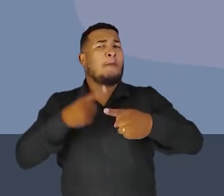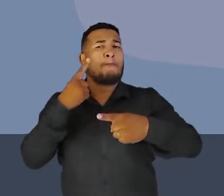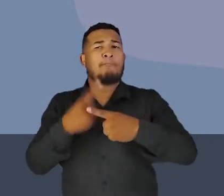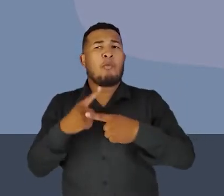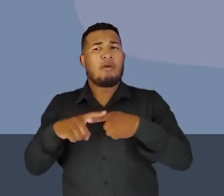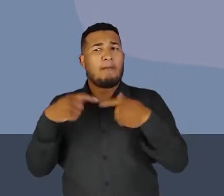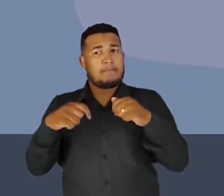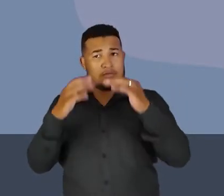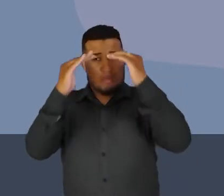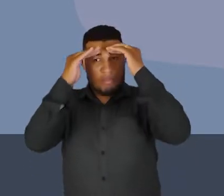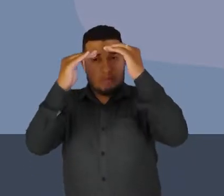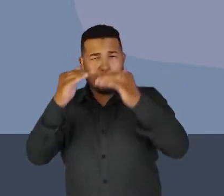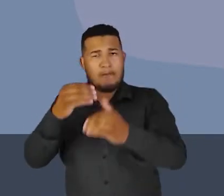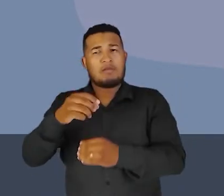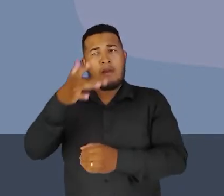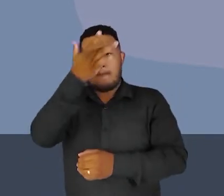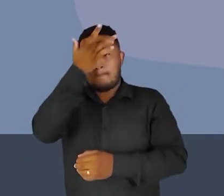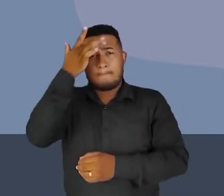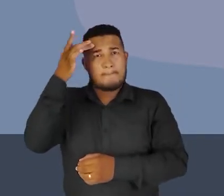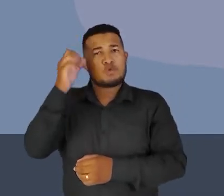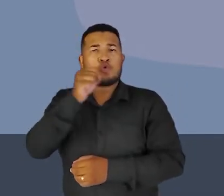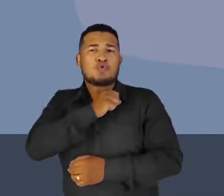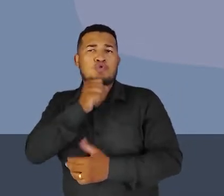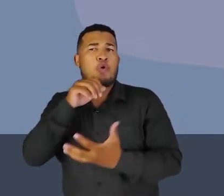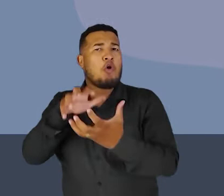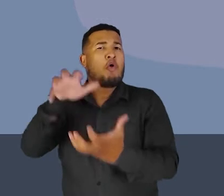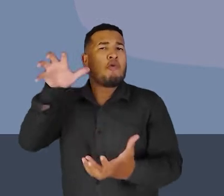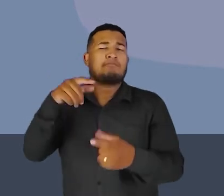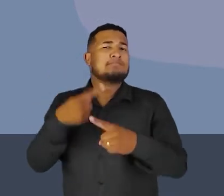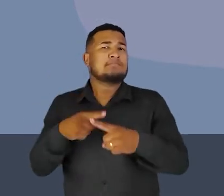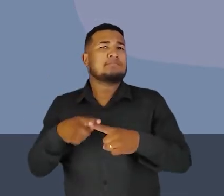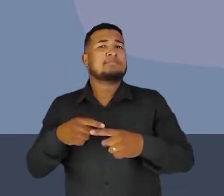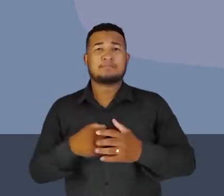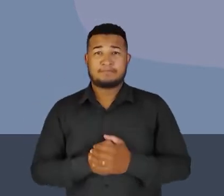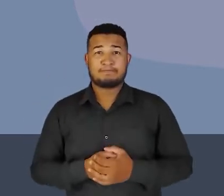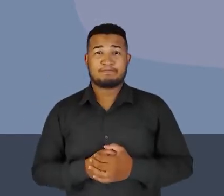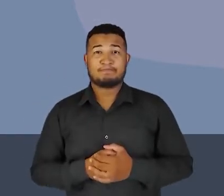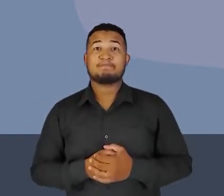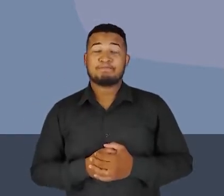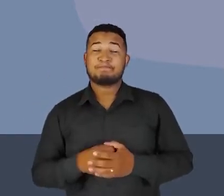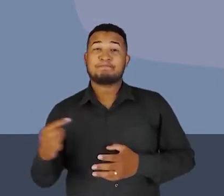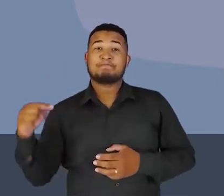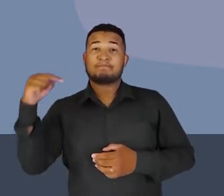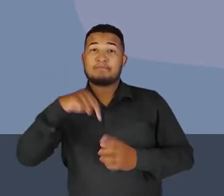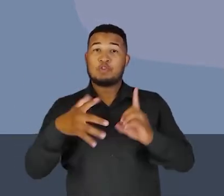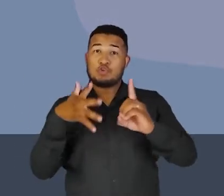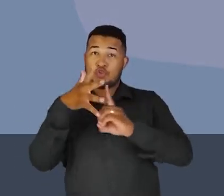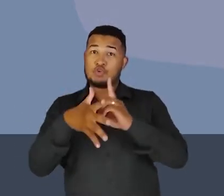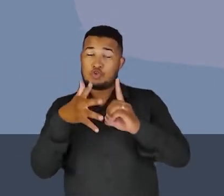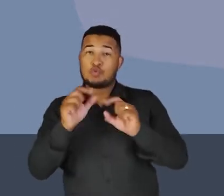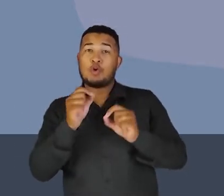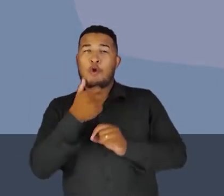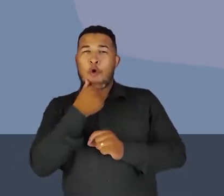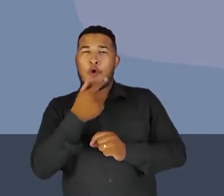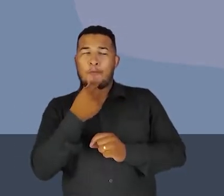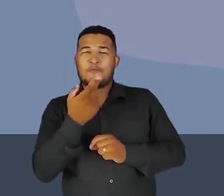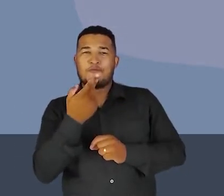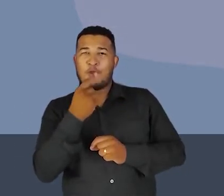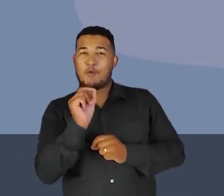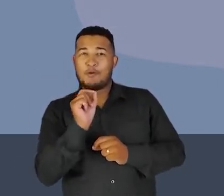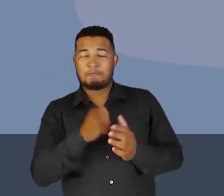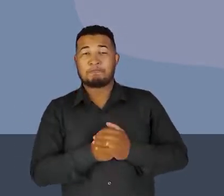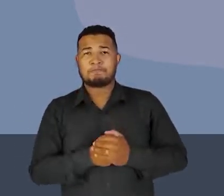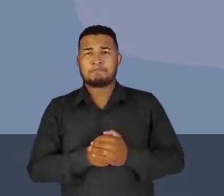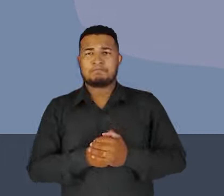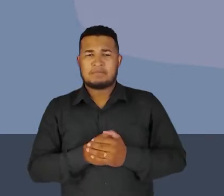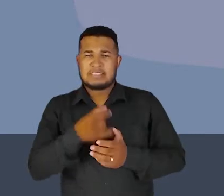devemos respeitar o idoso? Aqui na fala do Senhor, ele nos diz o seguinte: